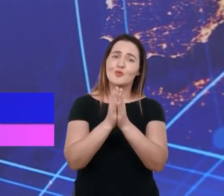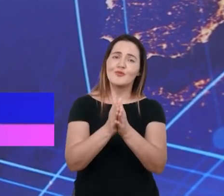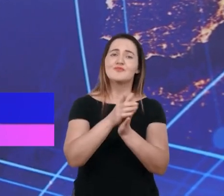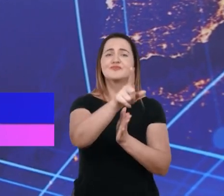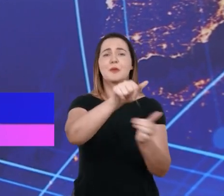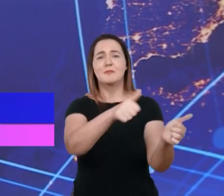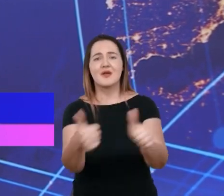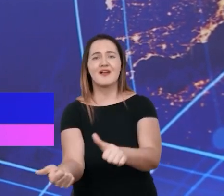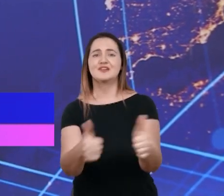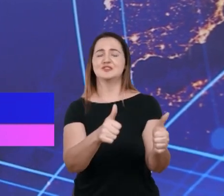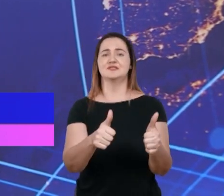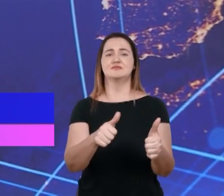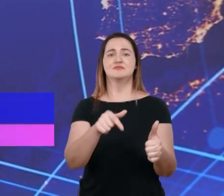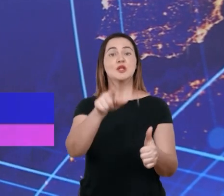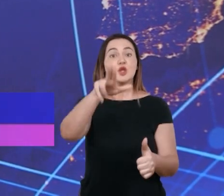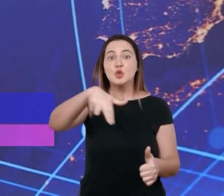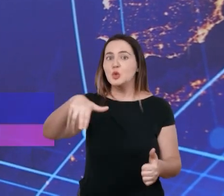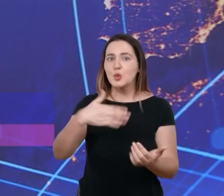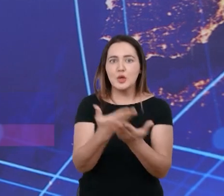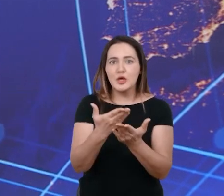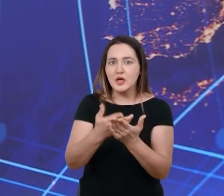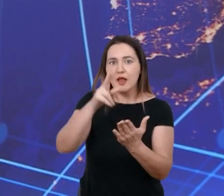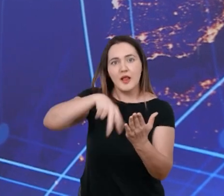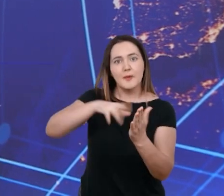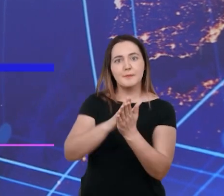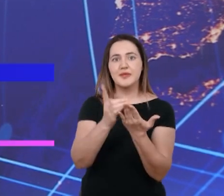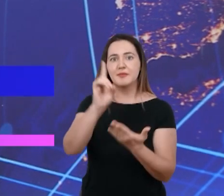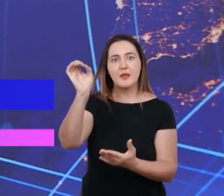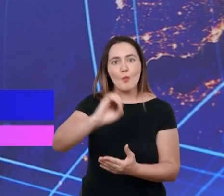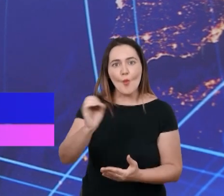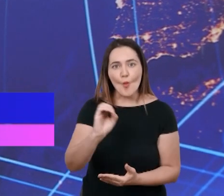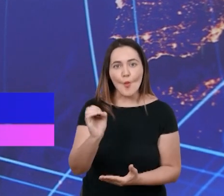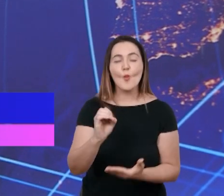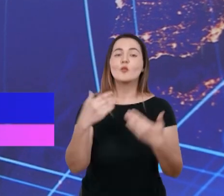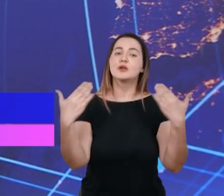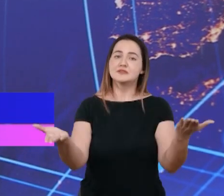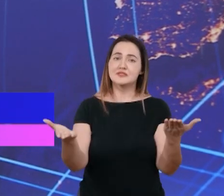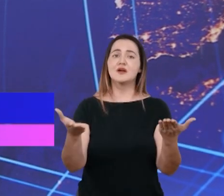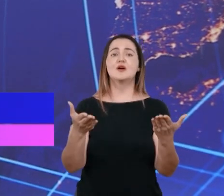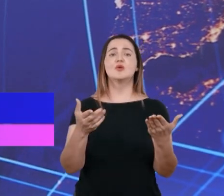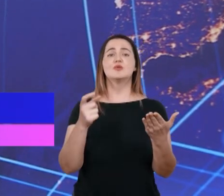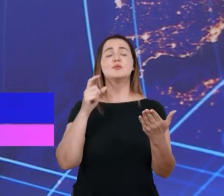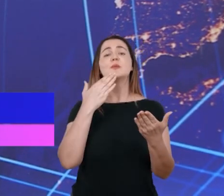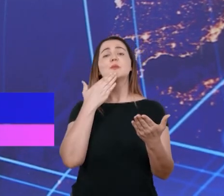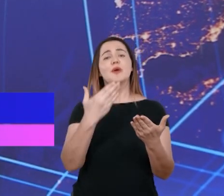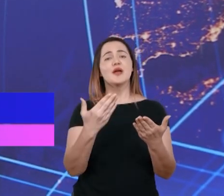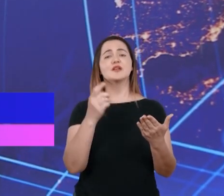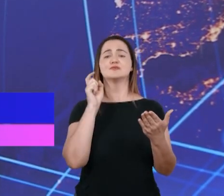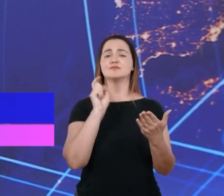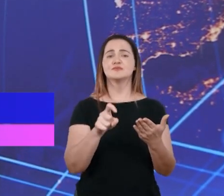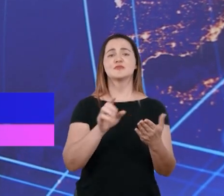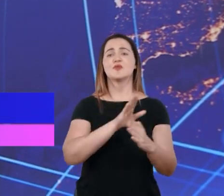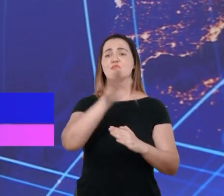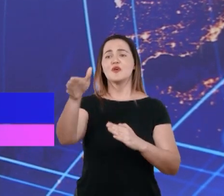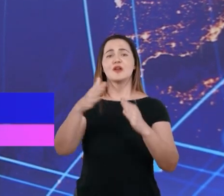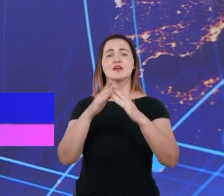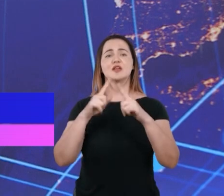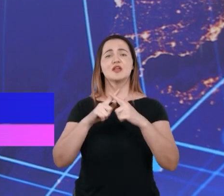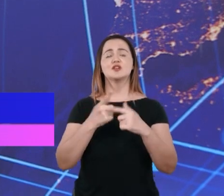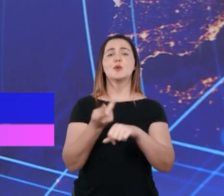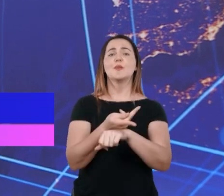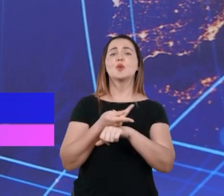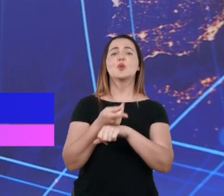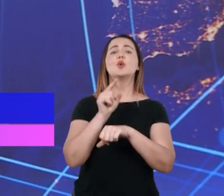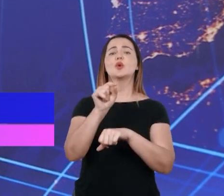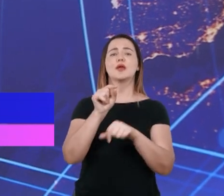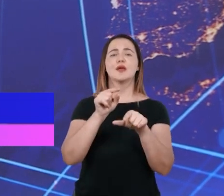experiência do batismo, passe pela experiência do batismo. Se você ainda não começou a estudar a Bíblia e sente que precisa, entre na Escola Bíblica do Novo